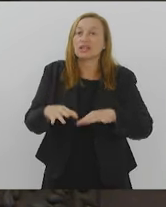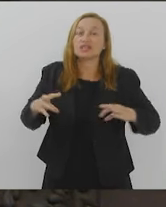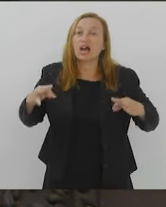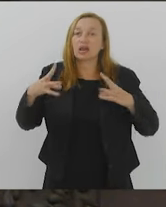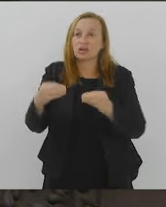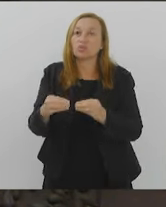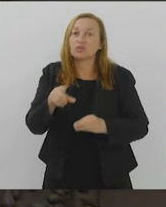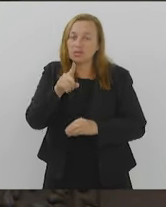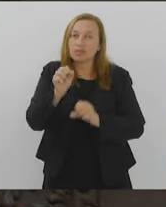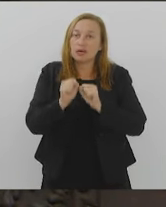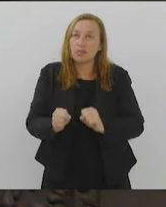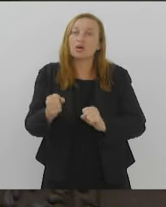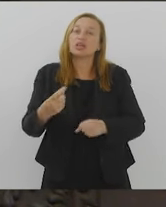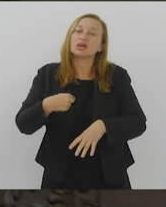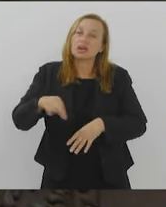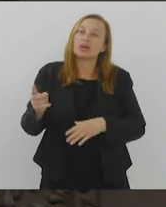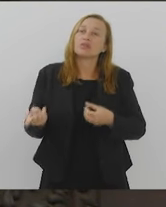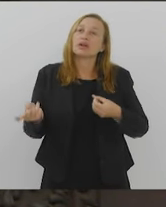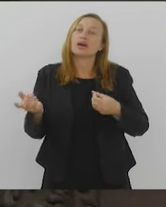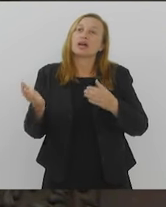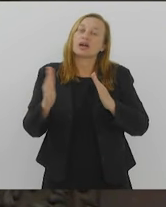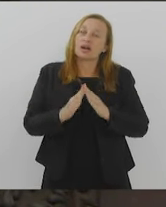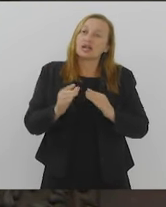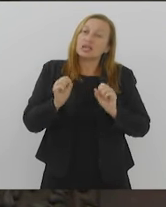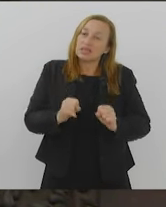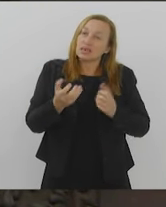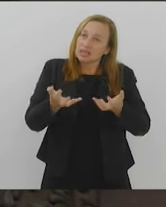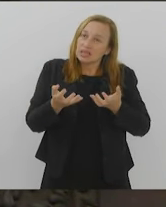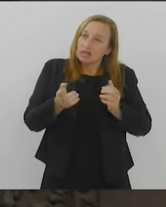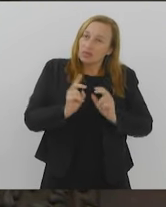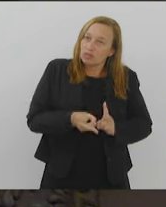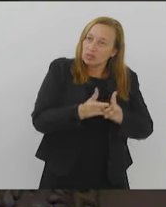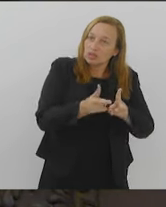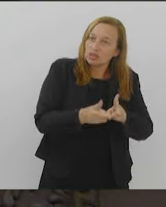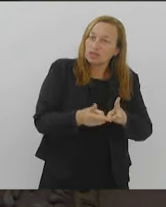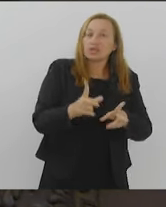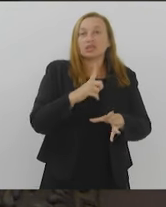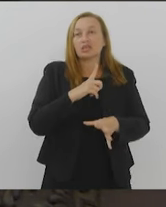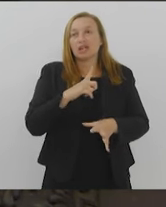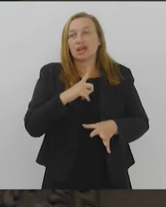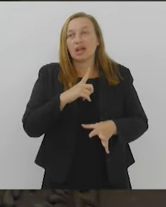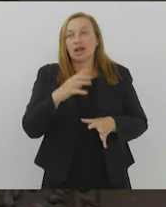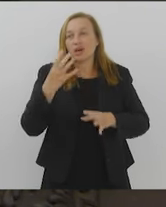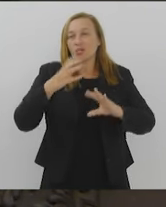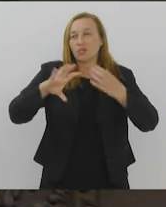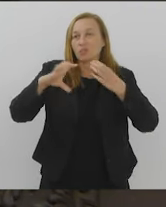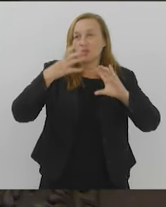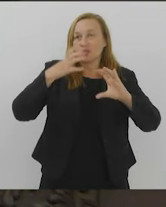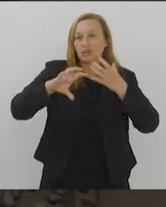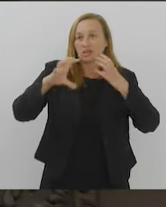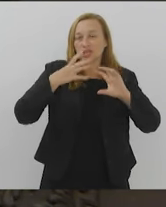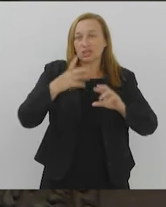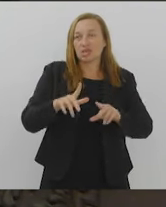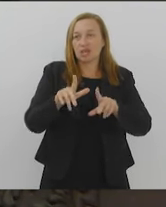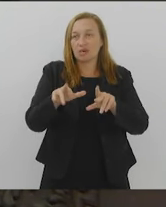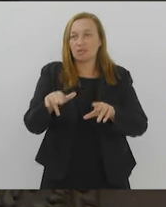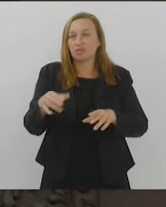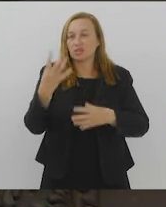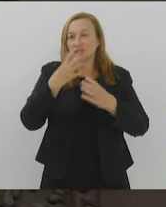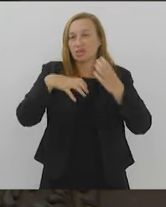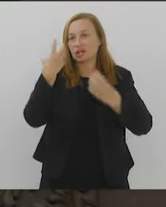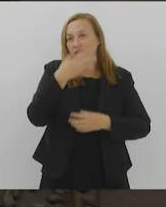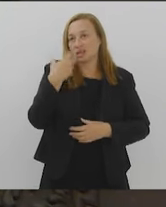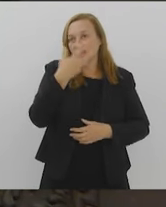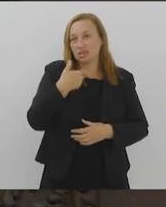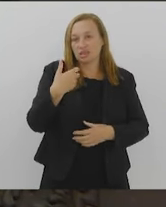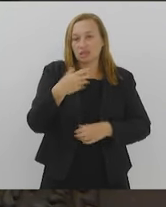você pode ir para casa. Mas se quiser ficar lá, vamos ter um musical de irmãos que vão cantar,